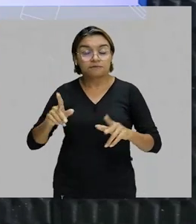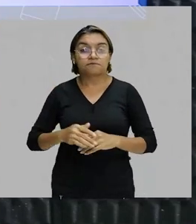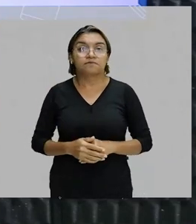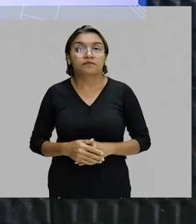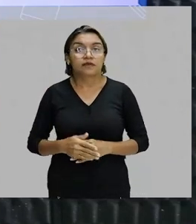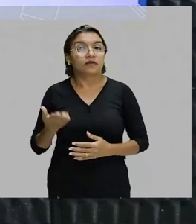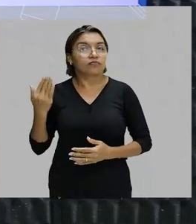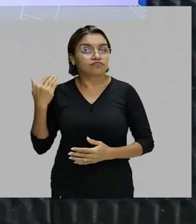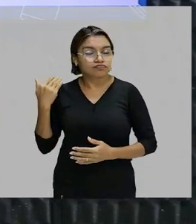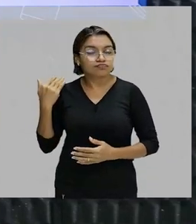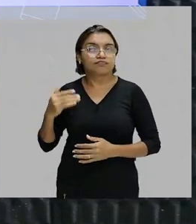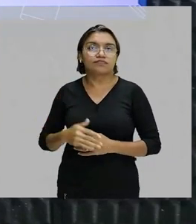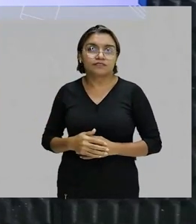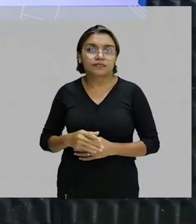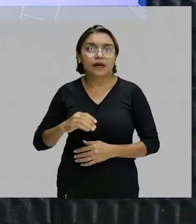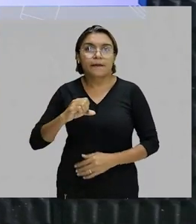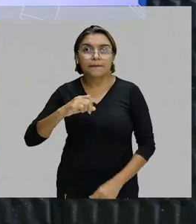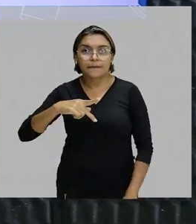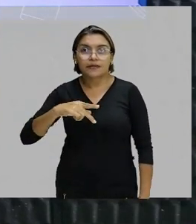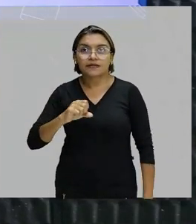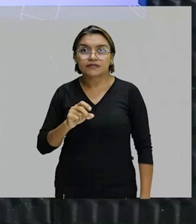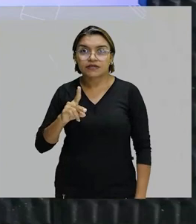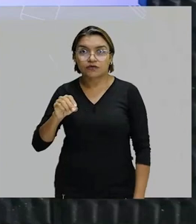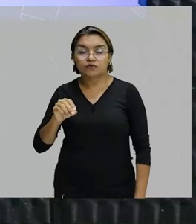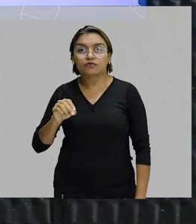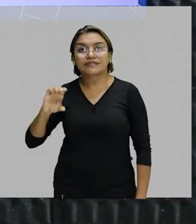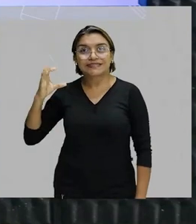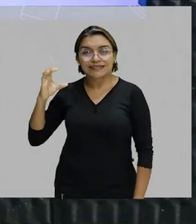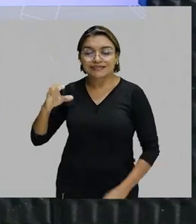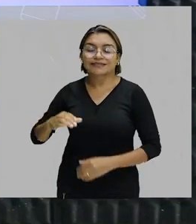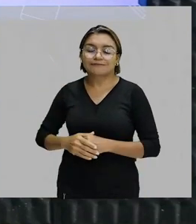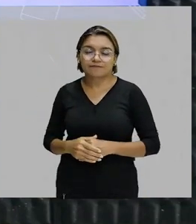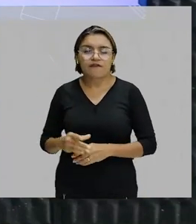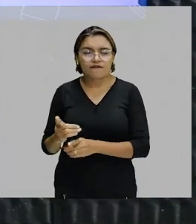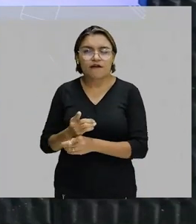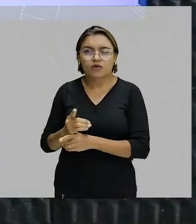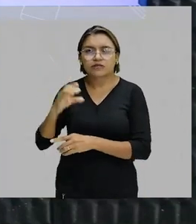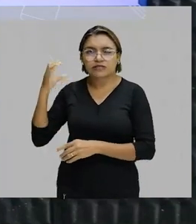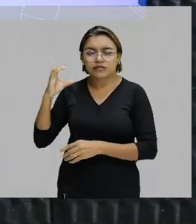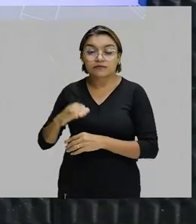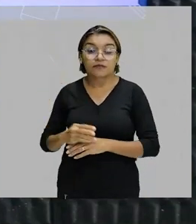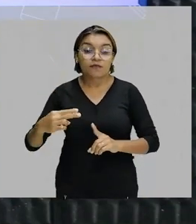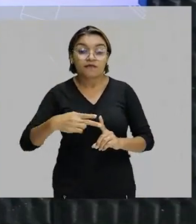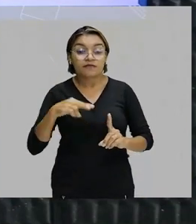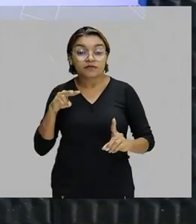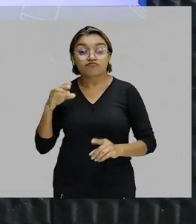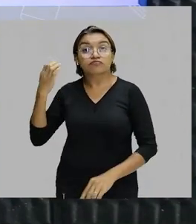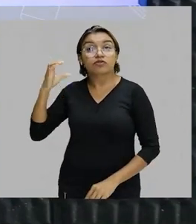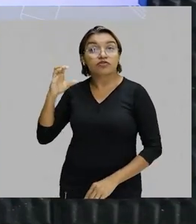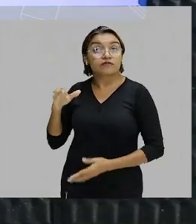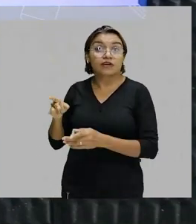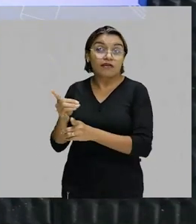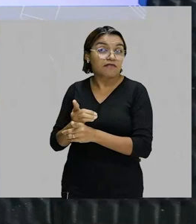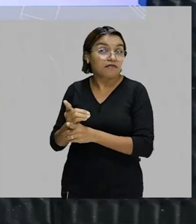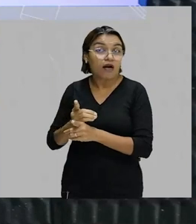e por isso que a gente chama hoje de uma pseudociência uma falsa ciência Beleza então uma visão pseudocientífica